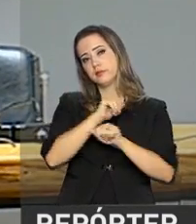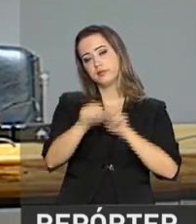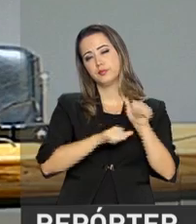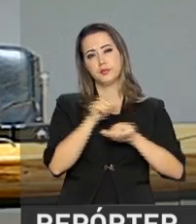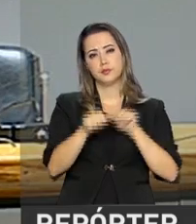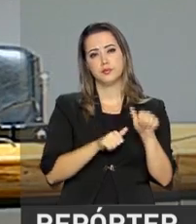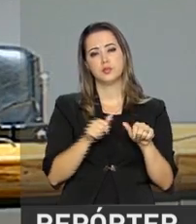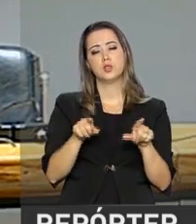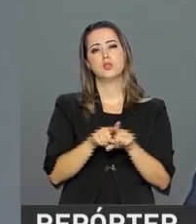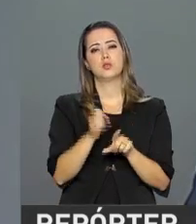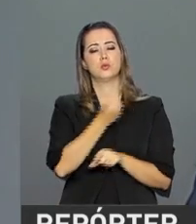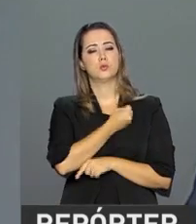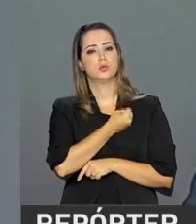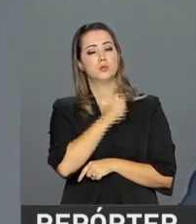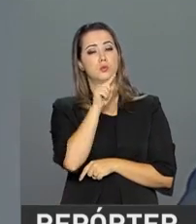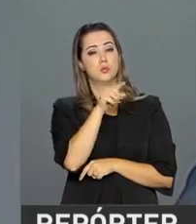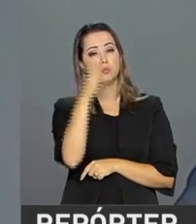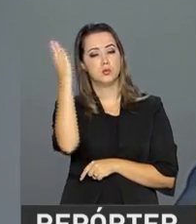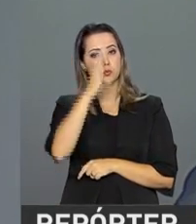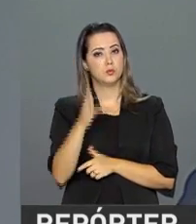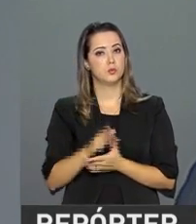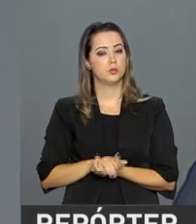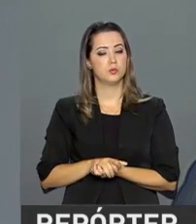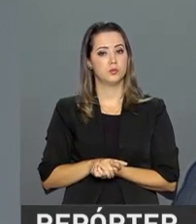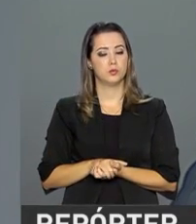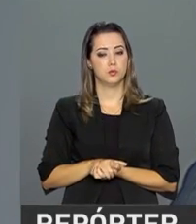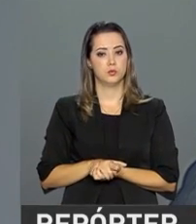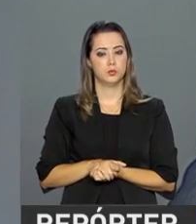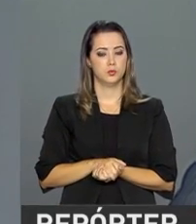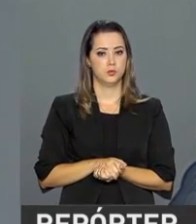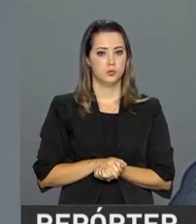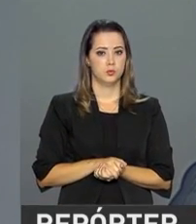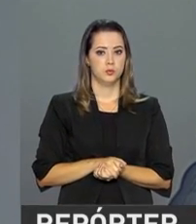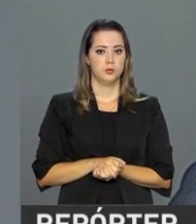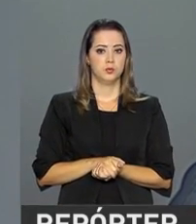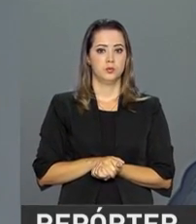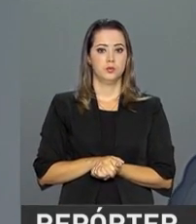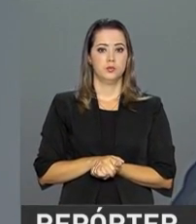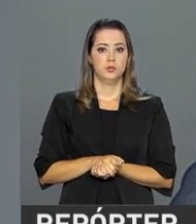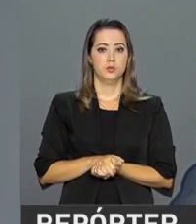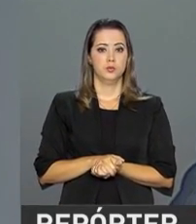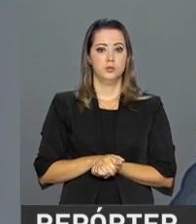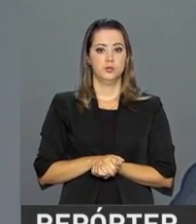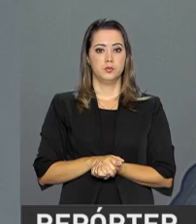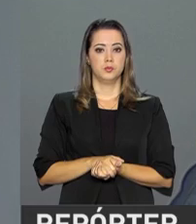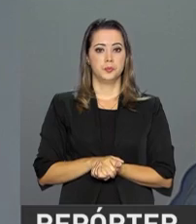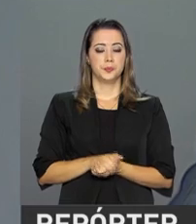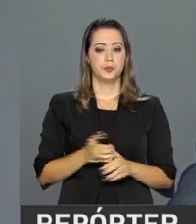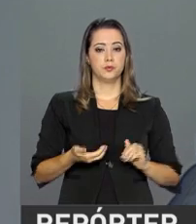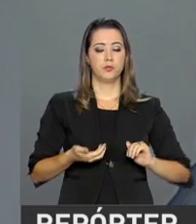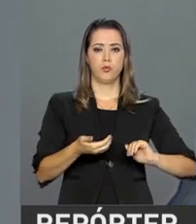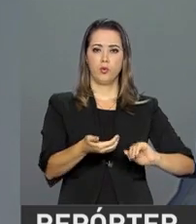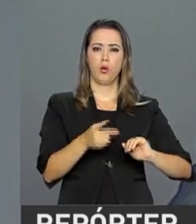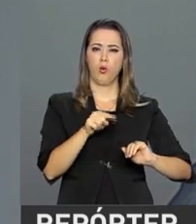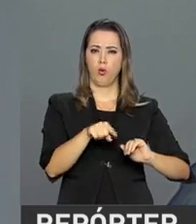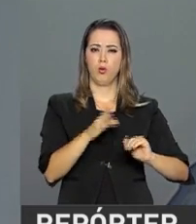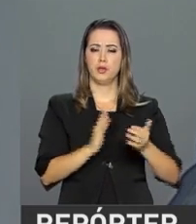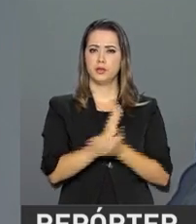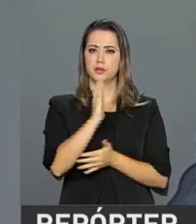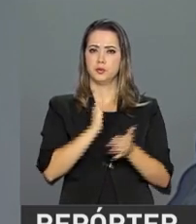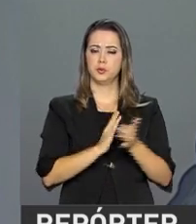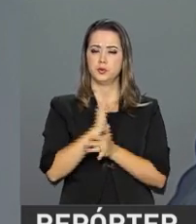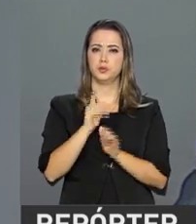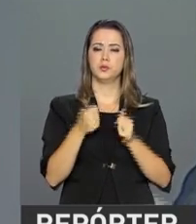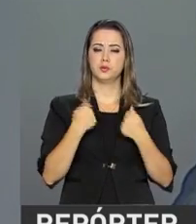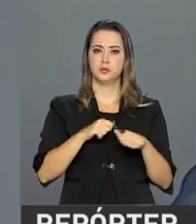do ranking no brasil o congresso tem mostrado que tem aprovado as reformas fundamentais para o